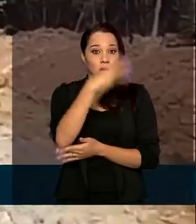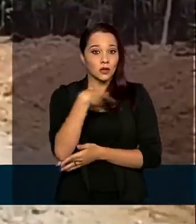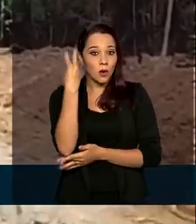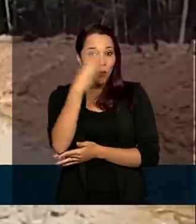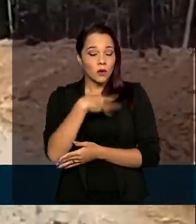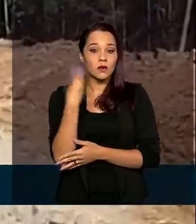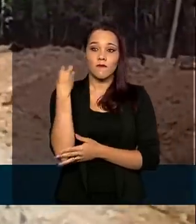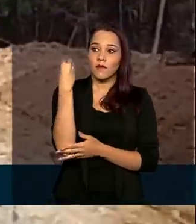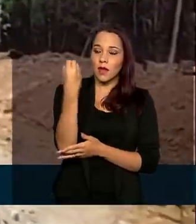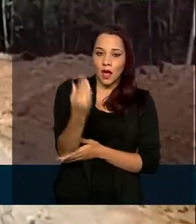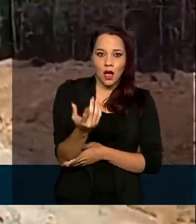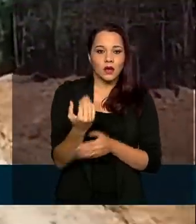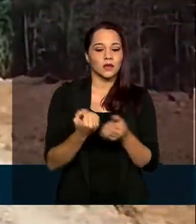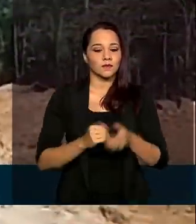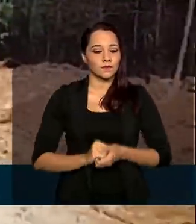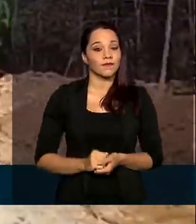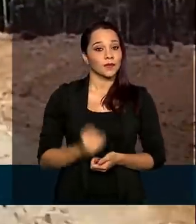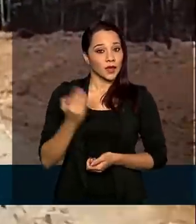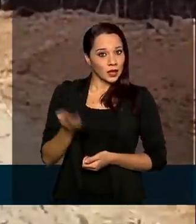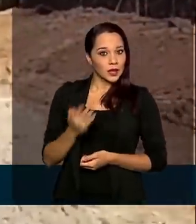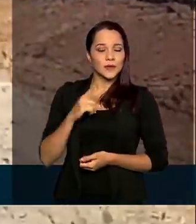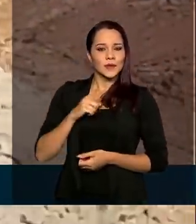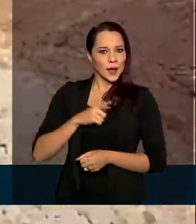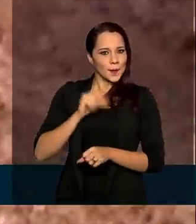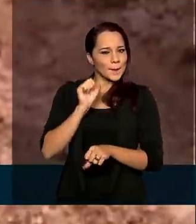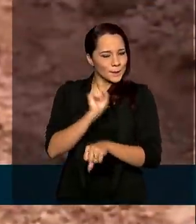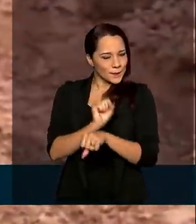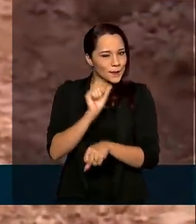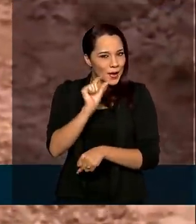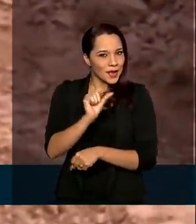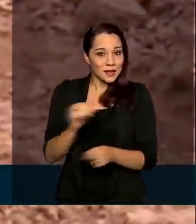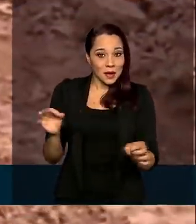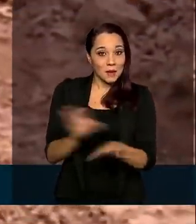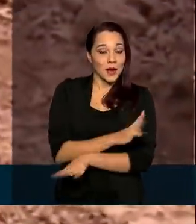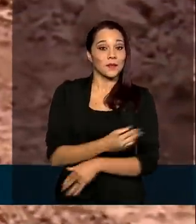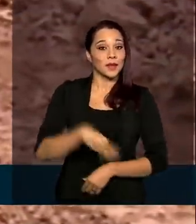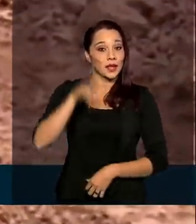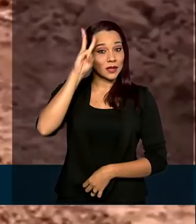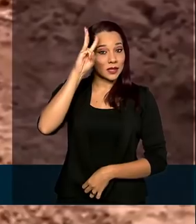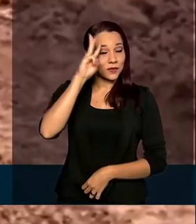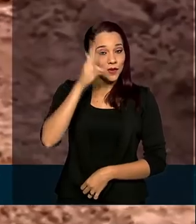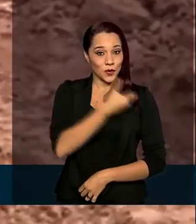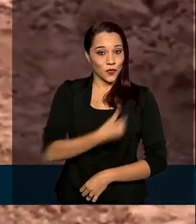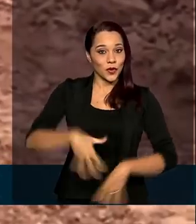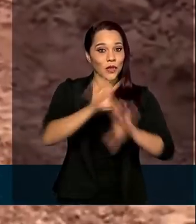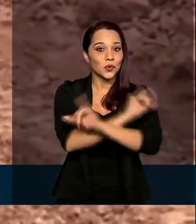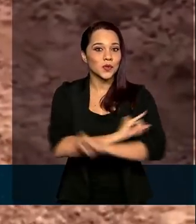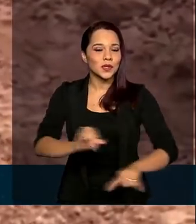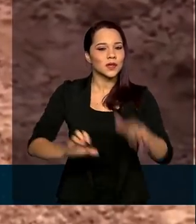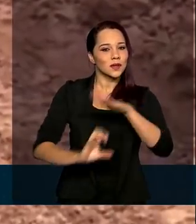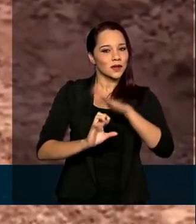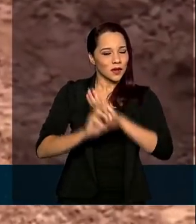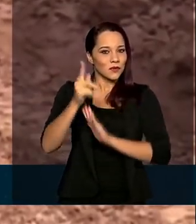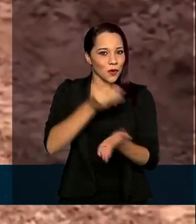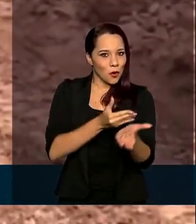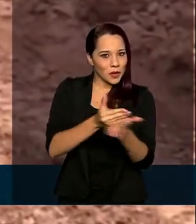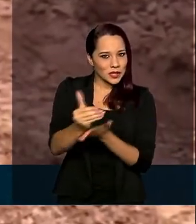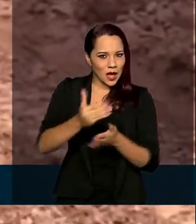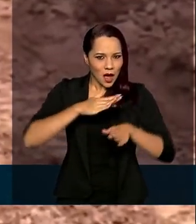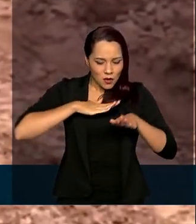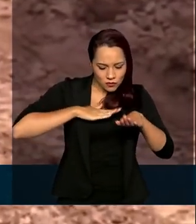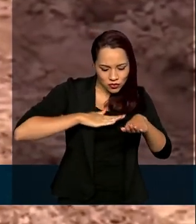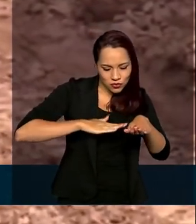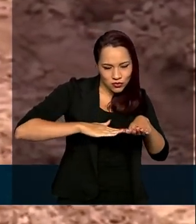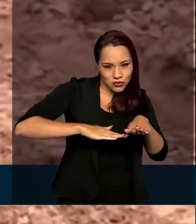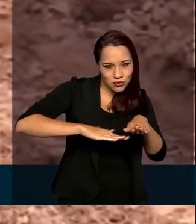viagem. Uma realidade que está com os dias contados. Nesta terça-feira, o governo anuncia à empresa que vai iniciar a pavimentação do